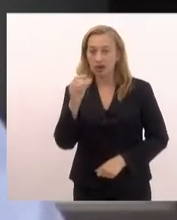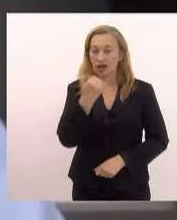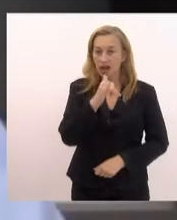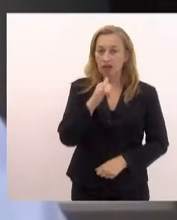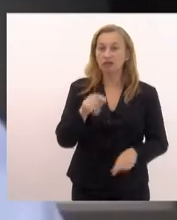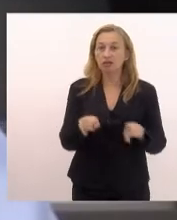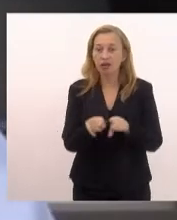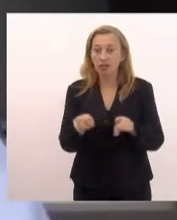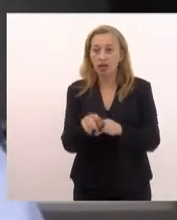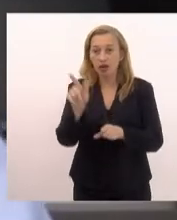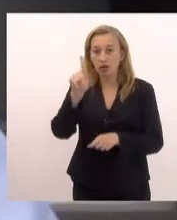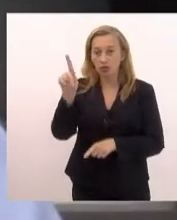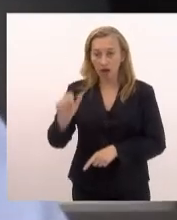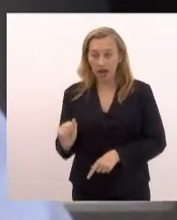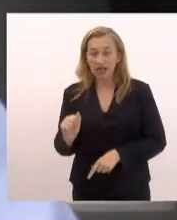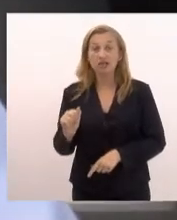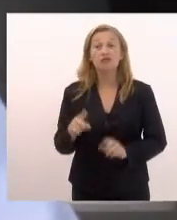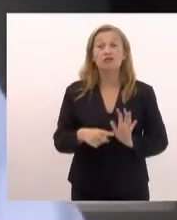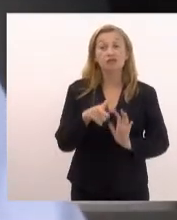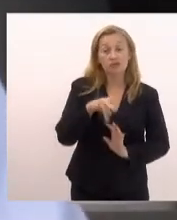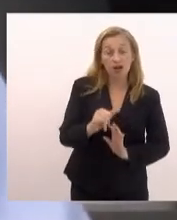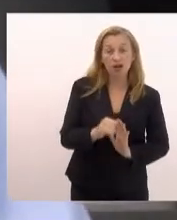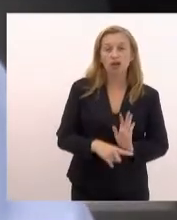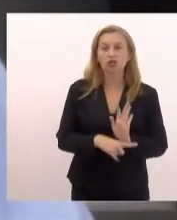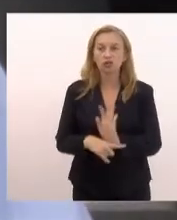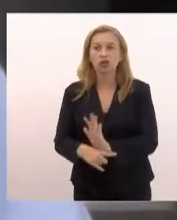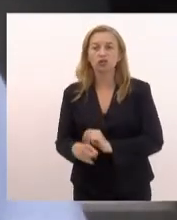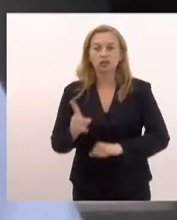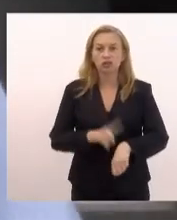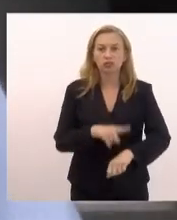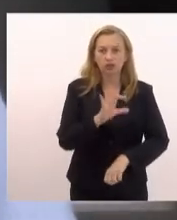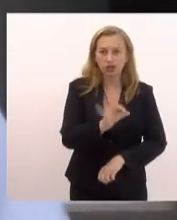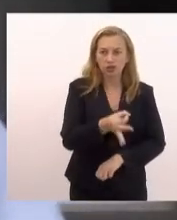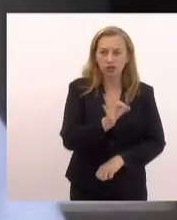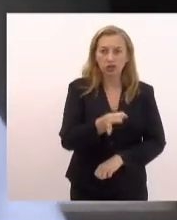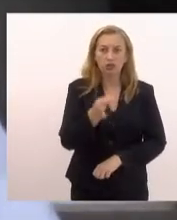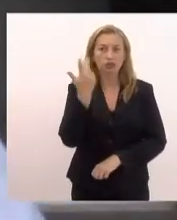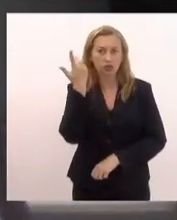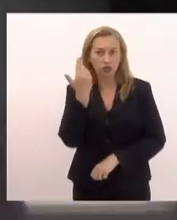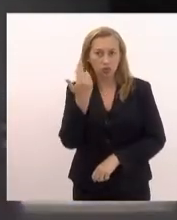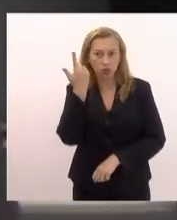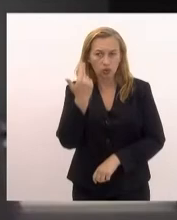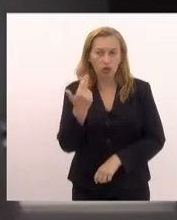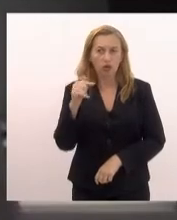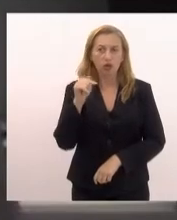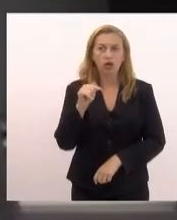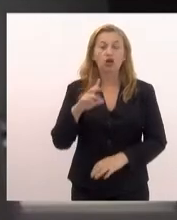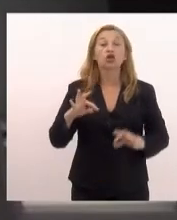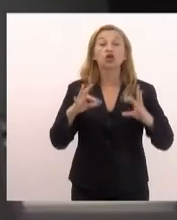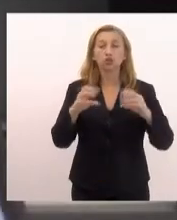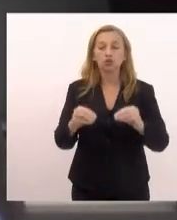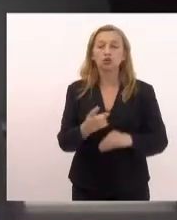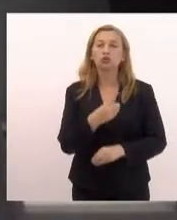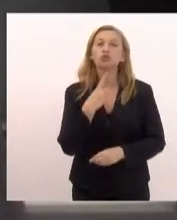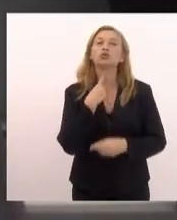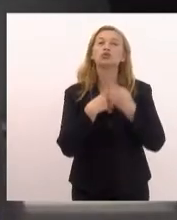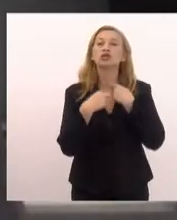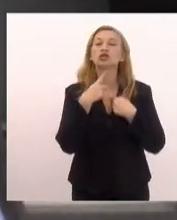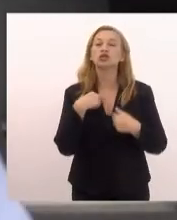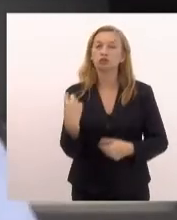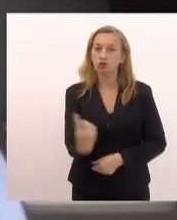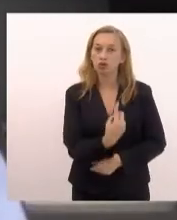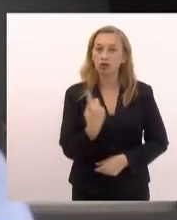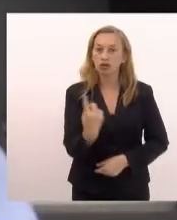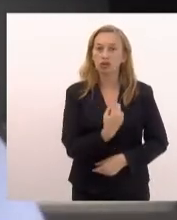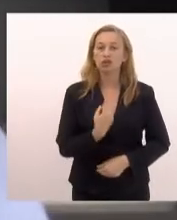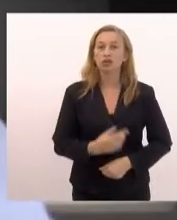vai proporcionar a médio e longo prazo, naturalmente, aquilo que todos nós desejamos, né? Que